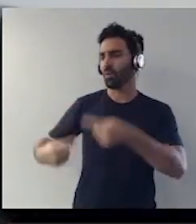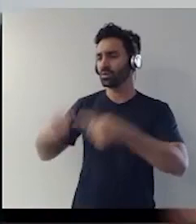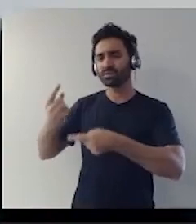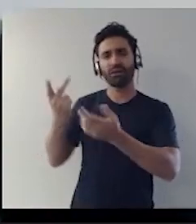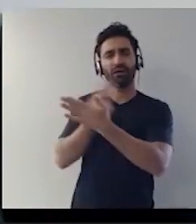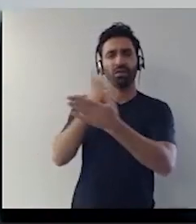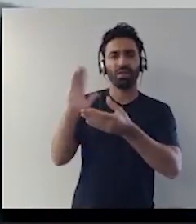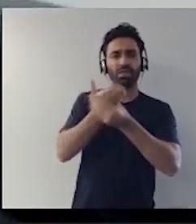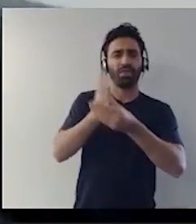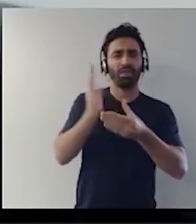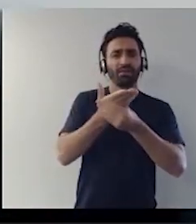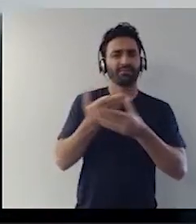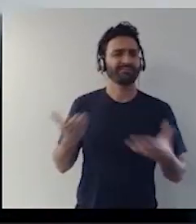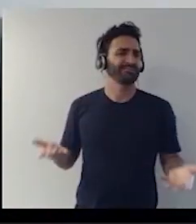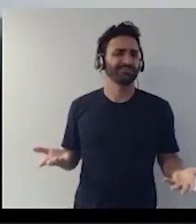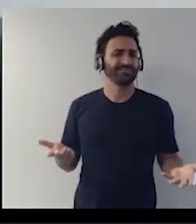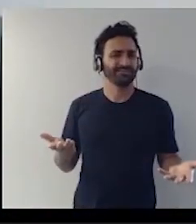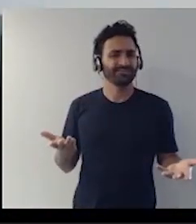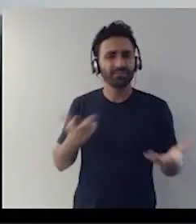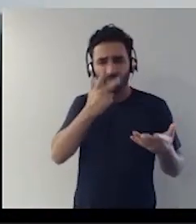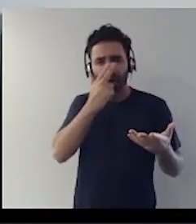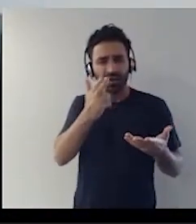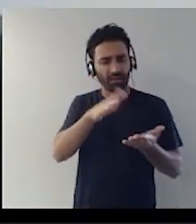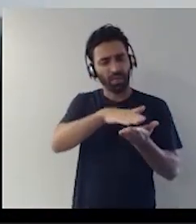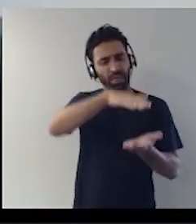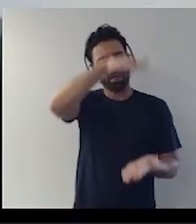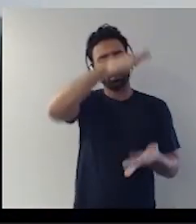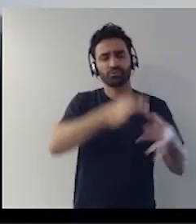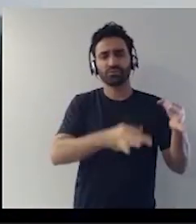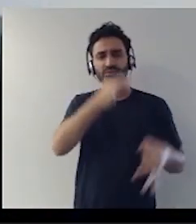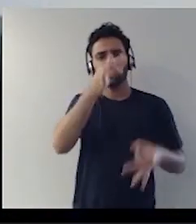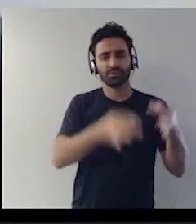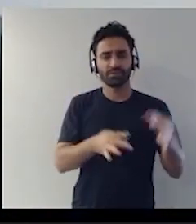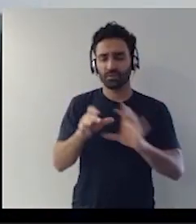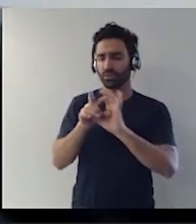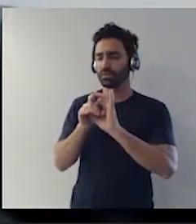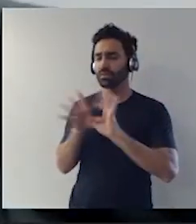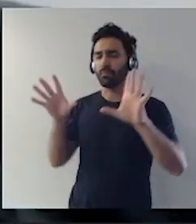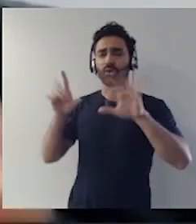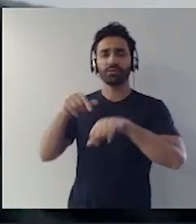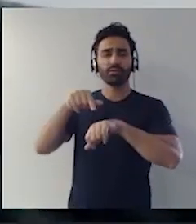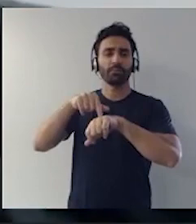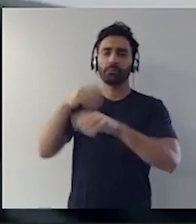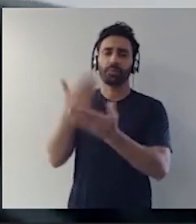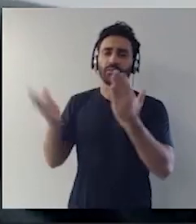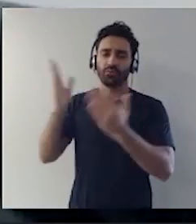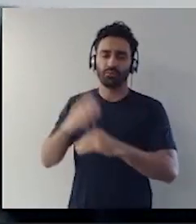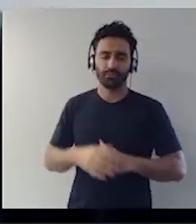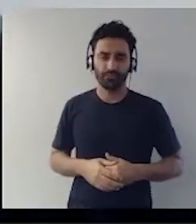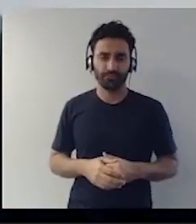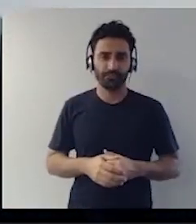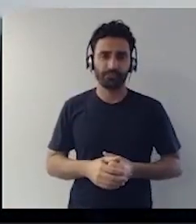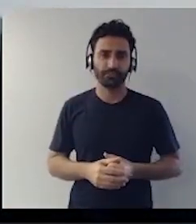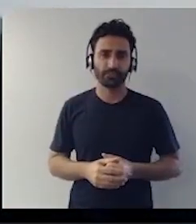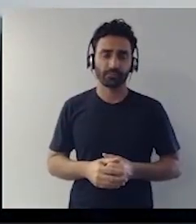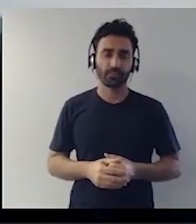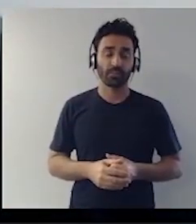a política ficou no banco dos réus e a própria democracia entrou em crise. A ideia